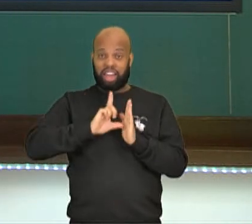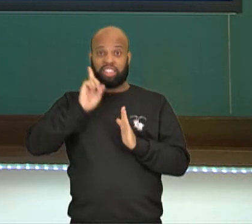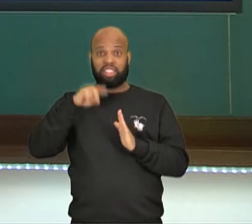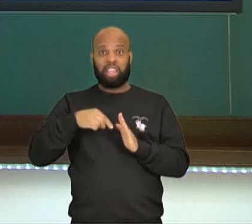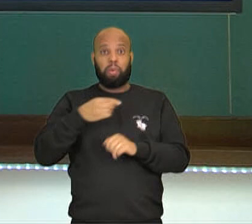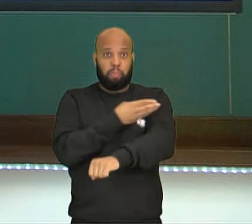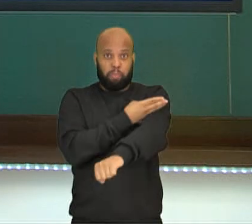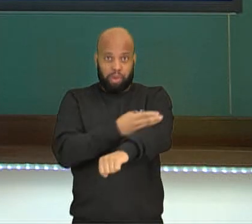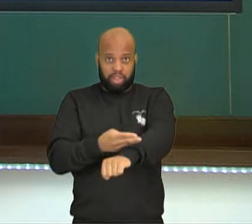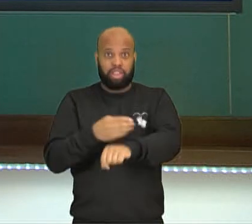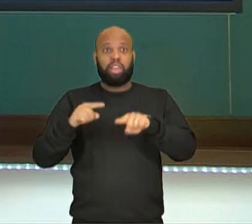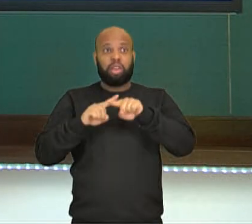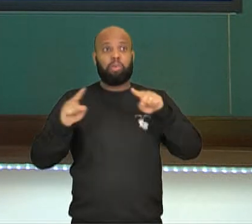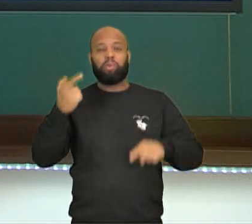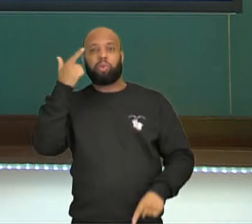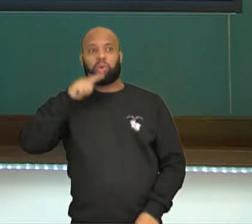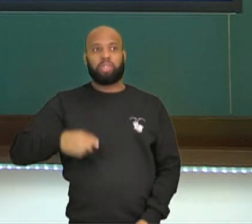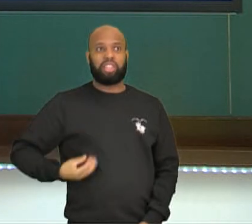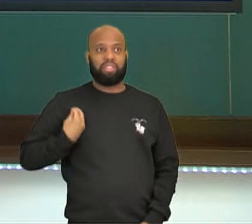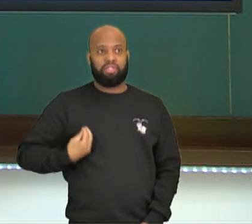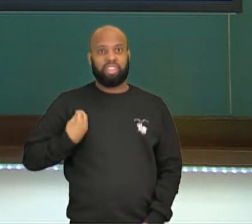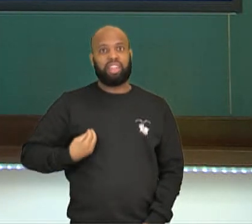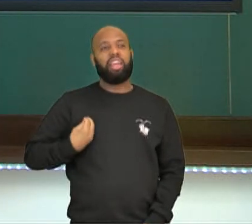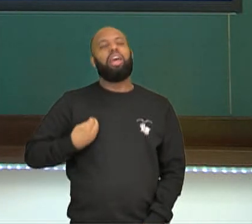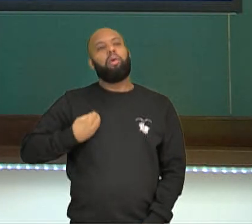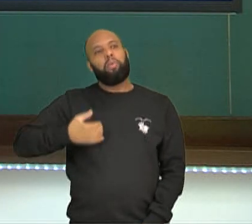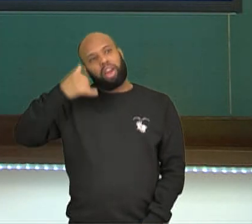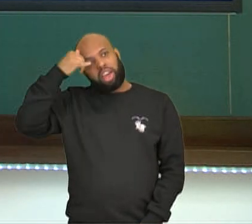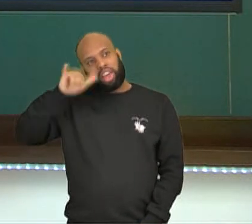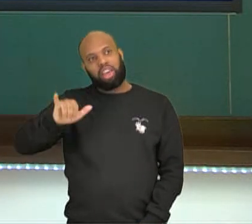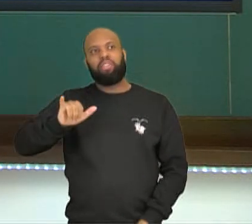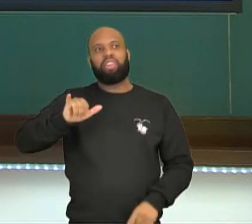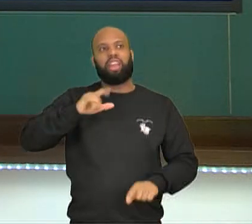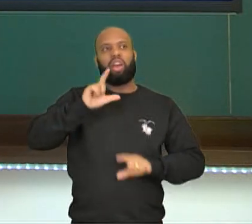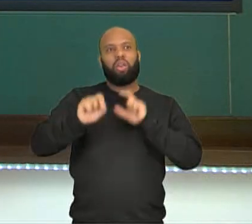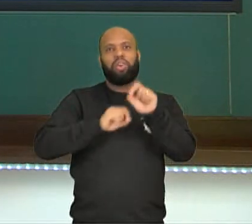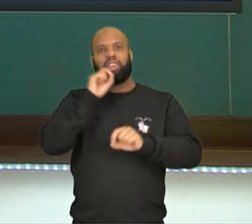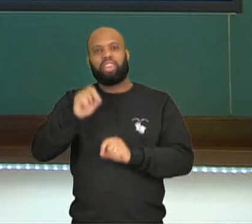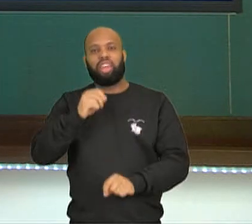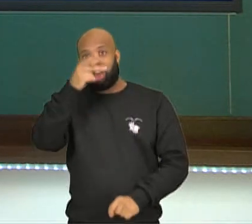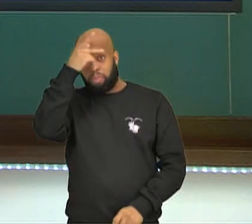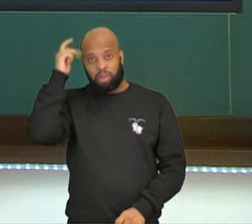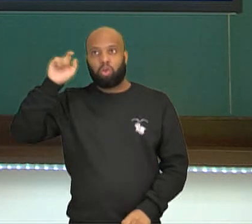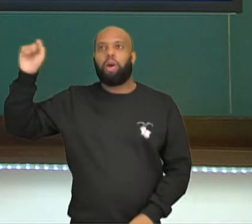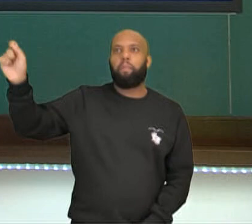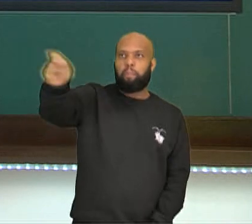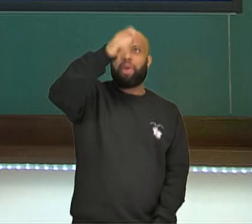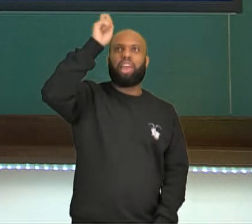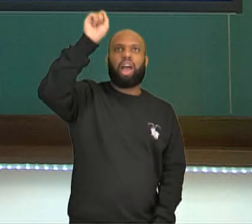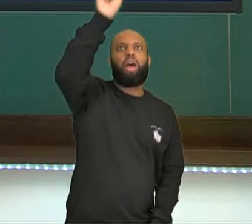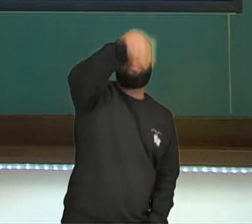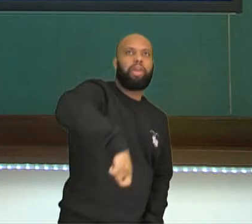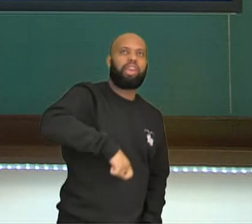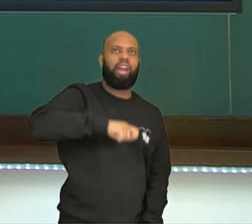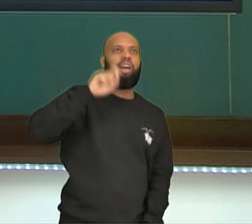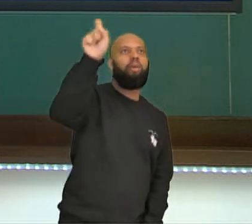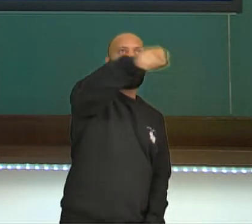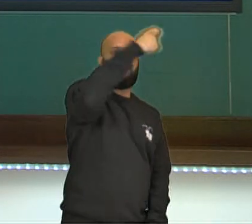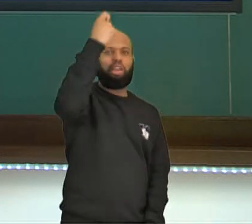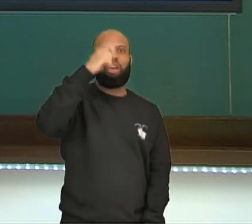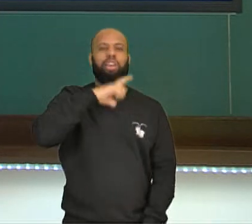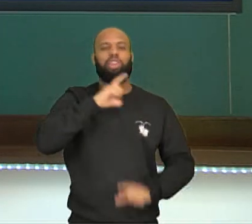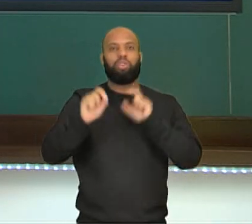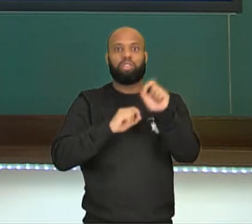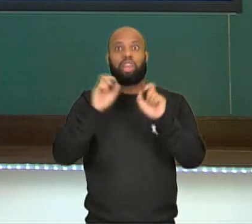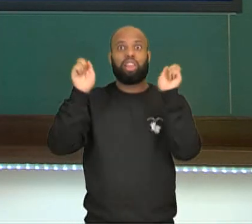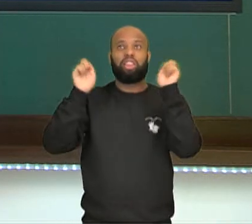Para sobreviver, para não serem pegas facilmente, porque branco seria muito visível dentro de um ambiente muito mais